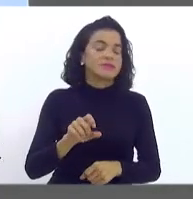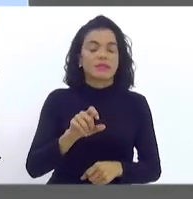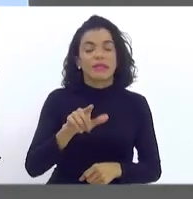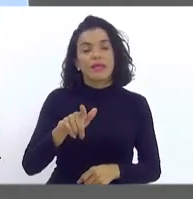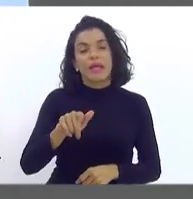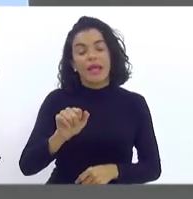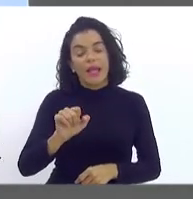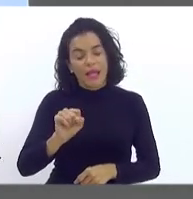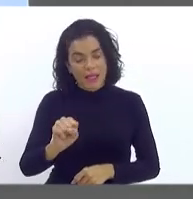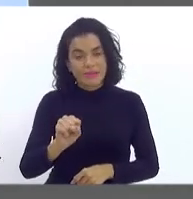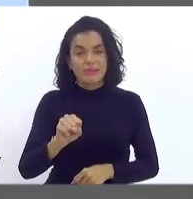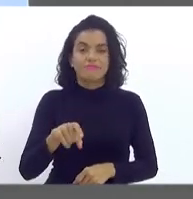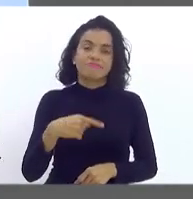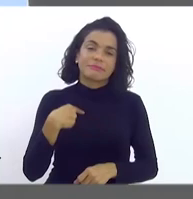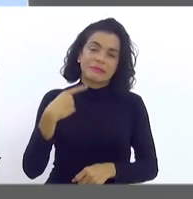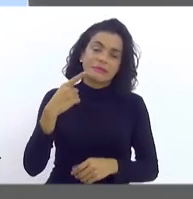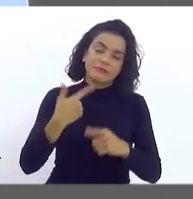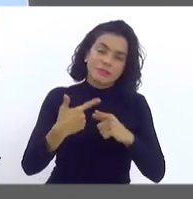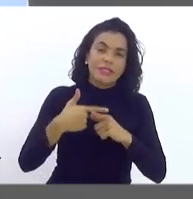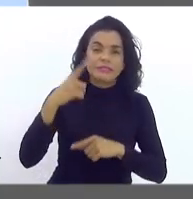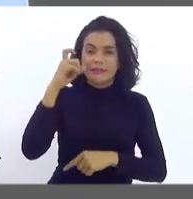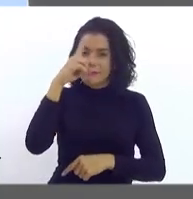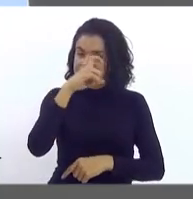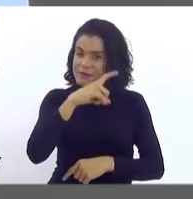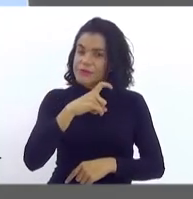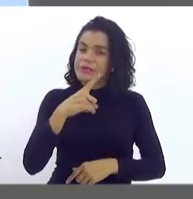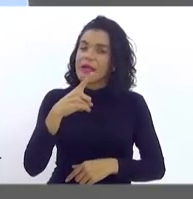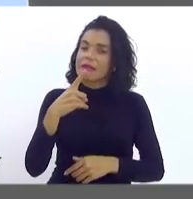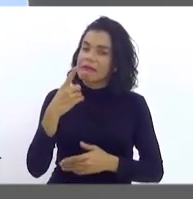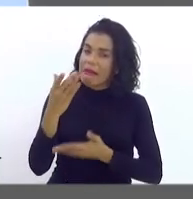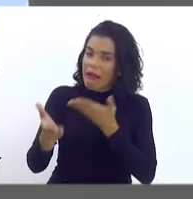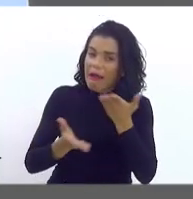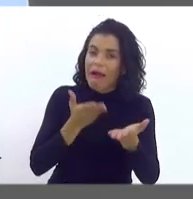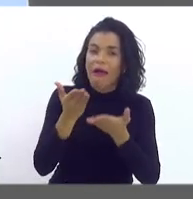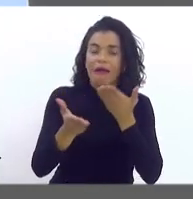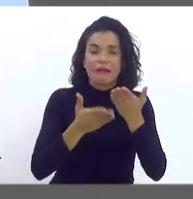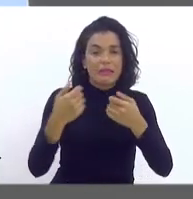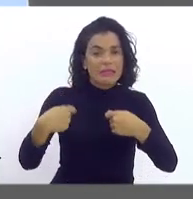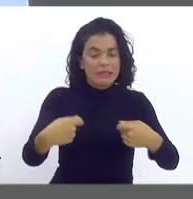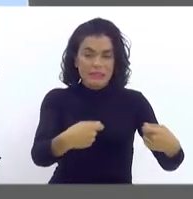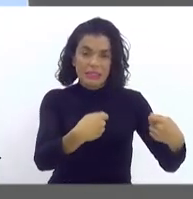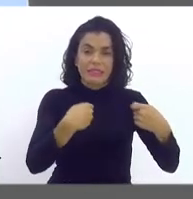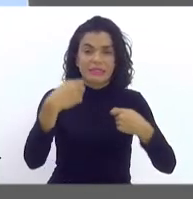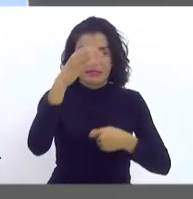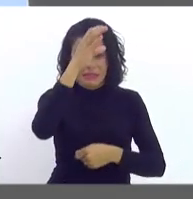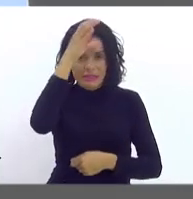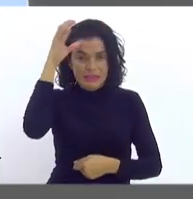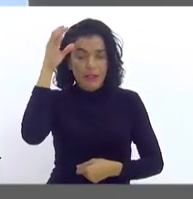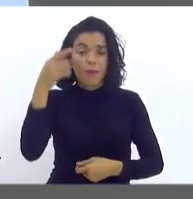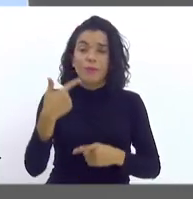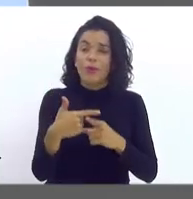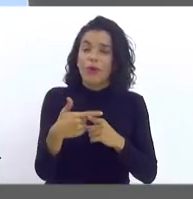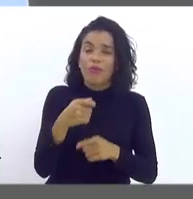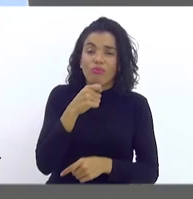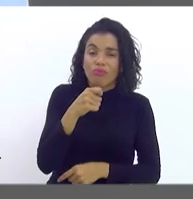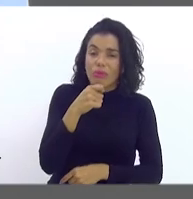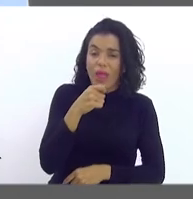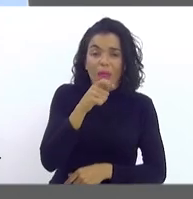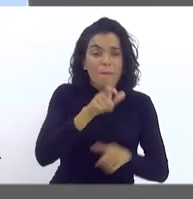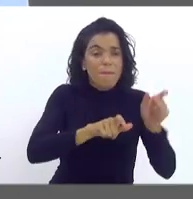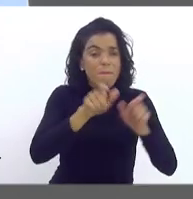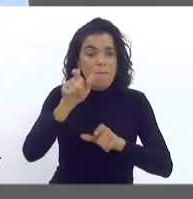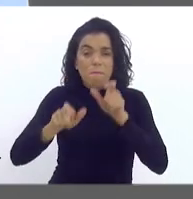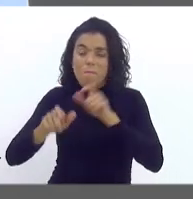gente tem dificuldade de atender algumas demandas de clientes por não ter capacidade técnica na